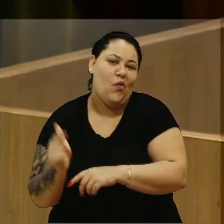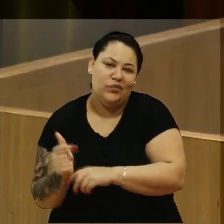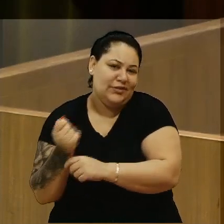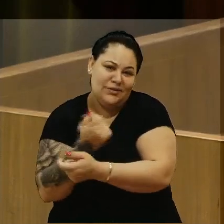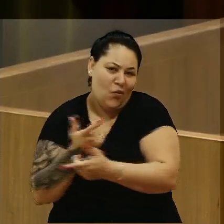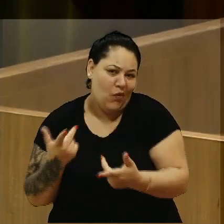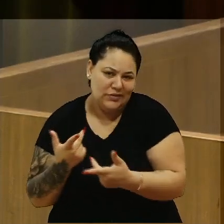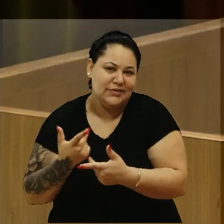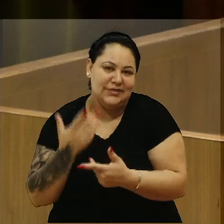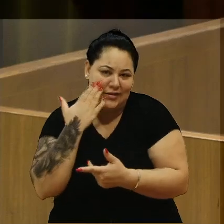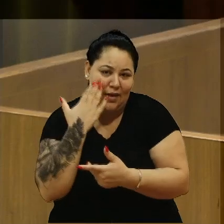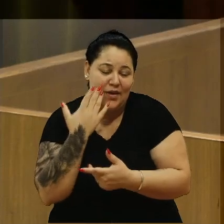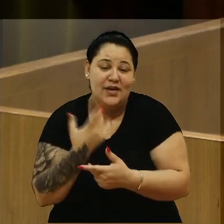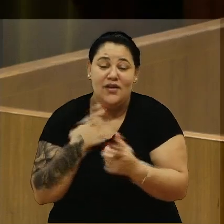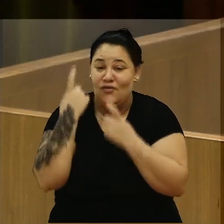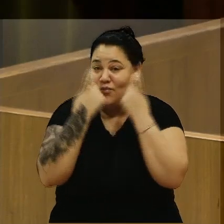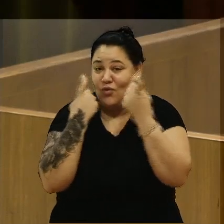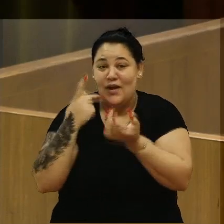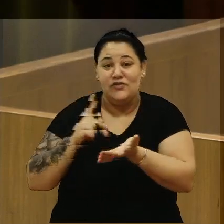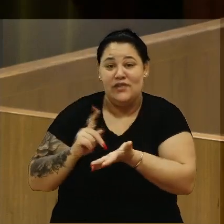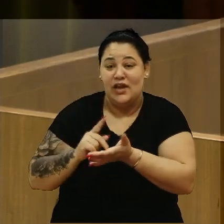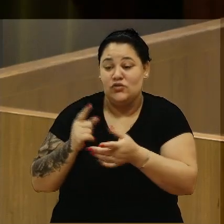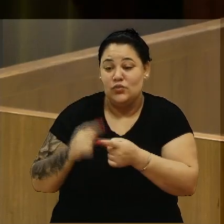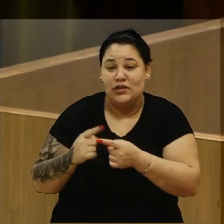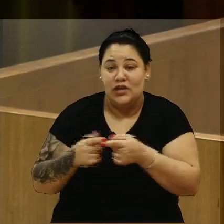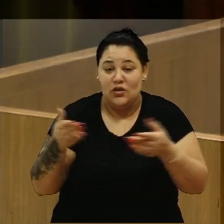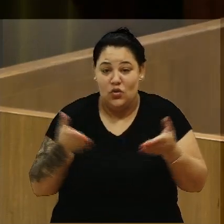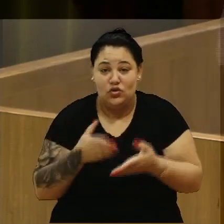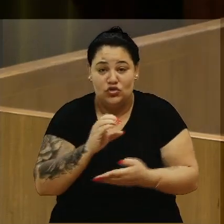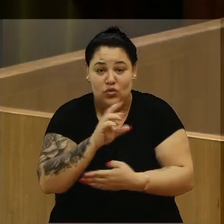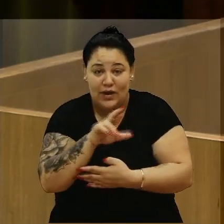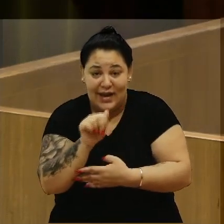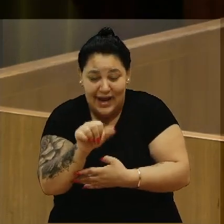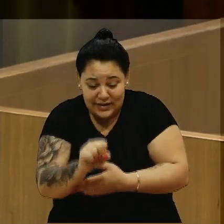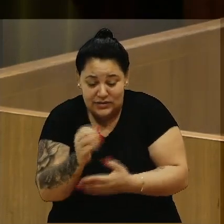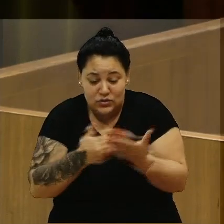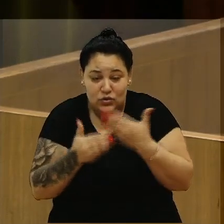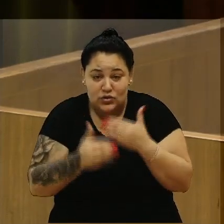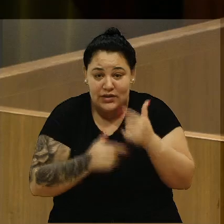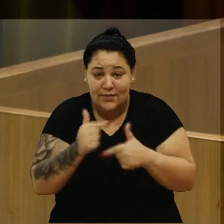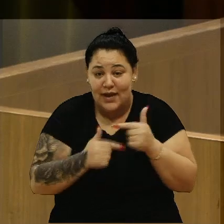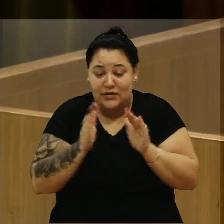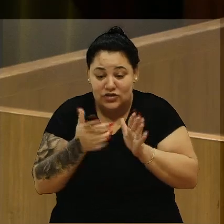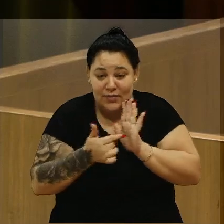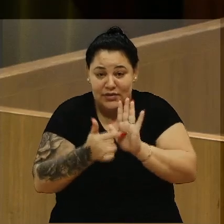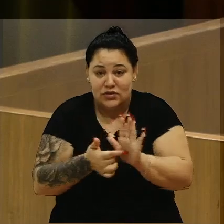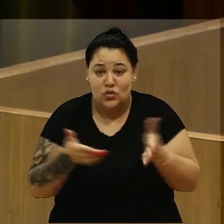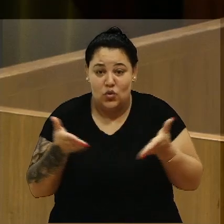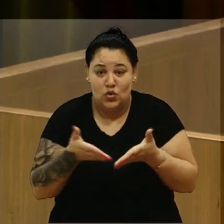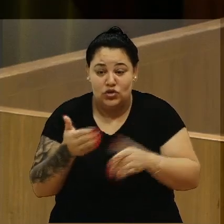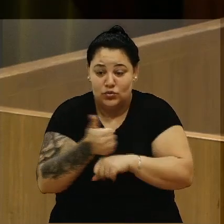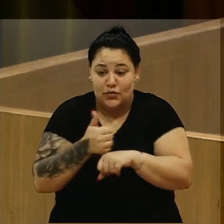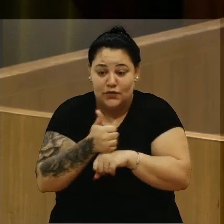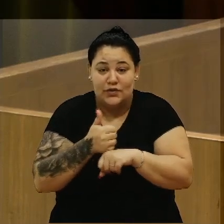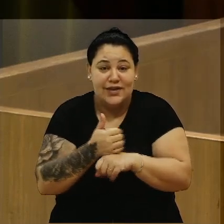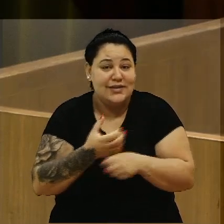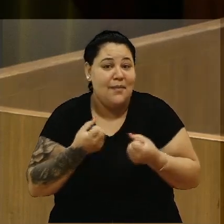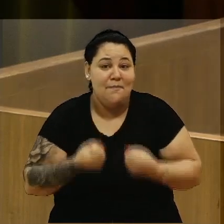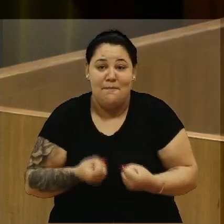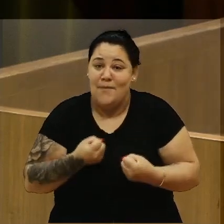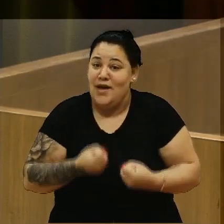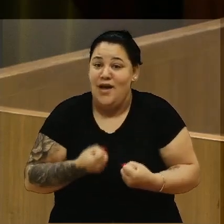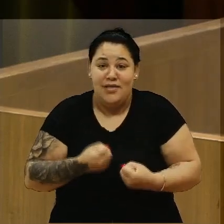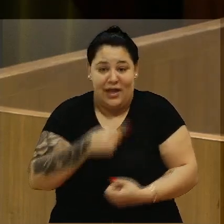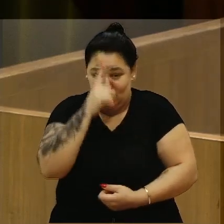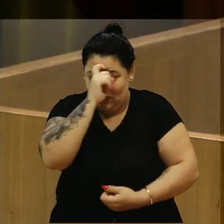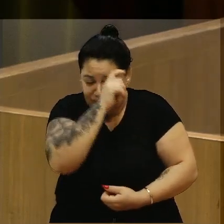motivo, né? Isso nos preocupou porque hoje a assistência, os CRAS, todos esses serviços que ele apresentou aqui, os profissionais estão sobrecarregados. Então, como